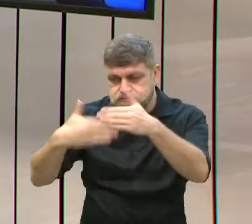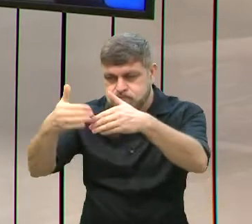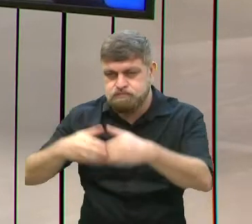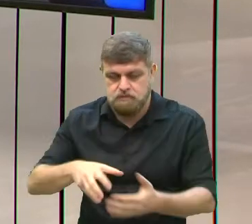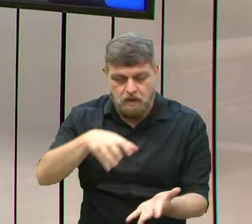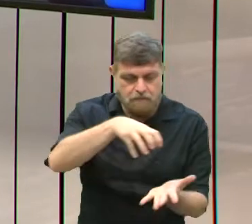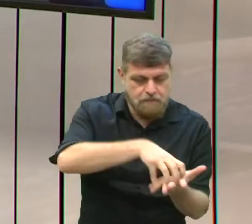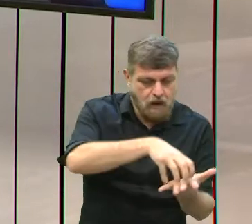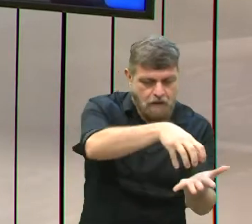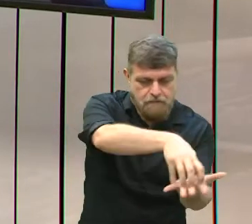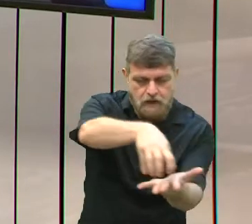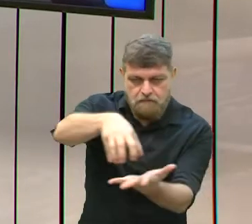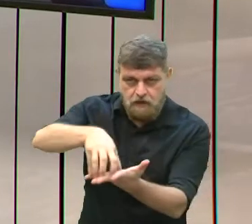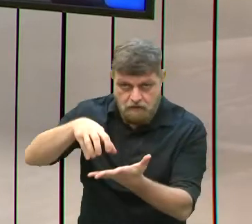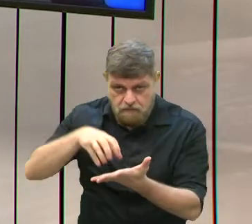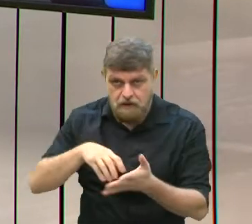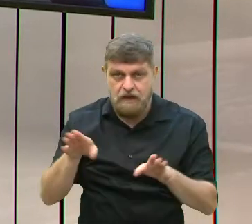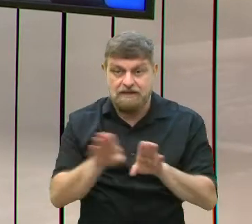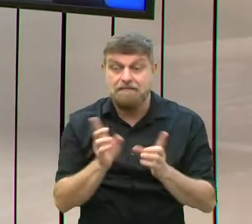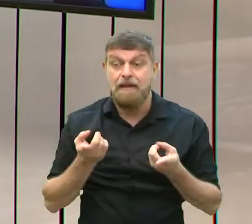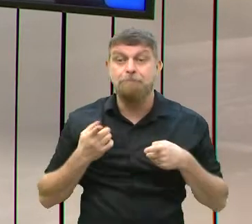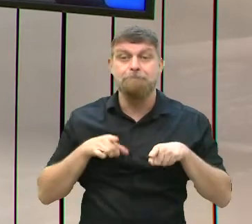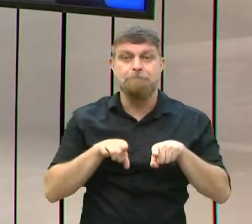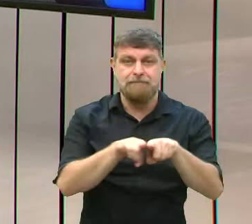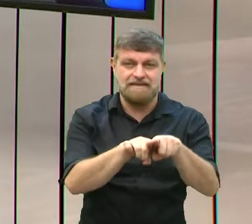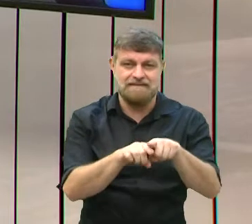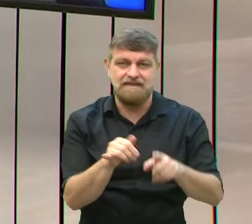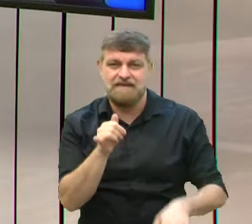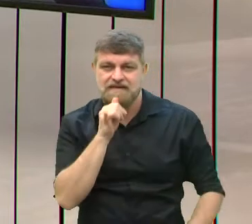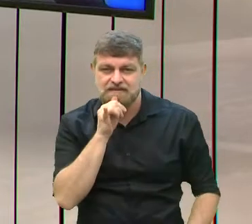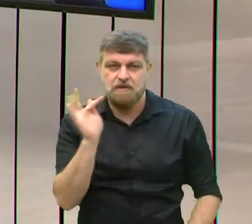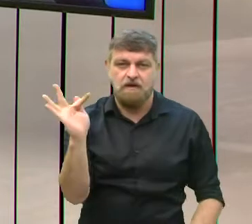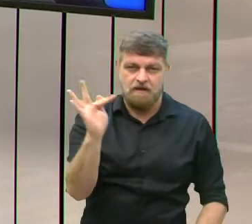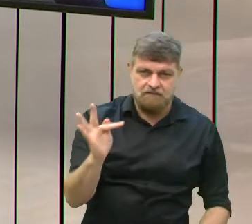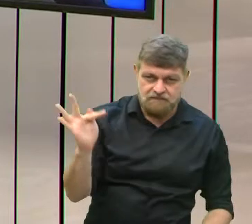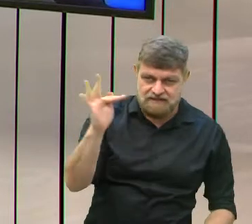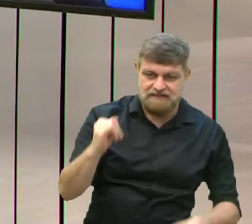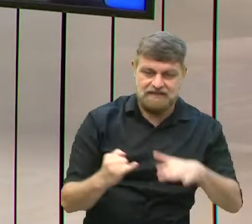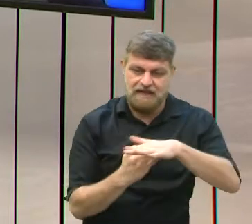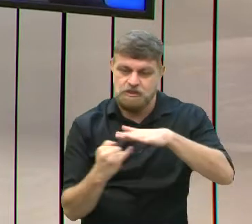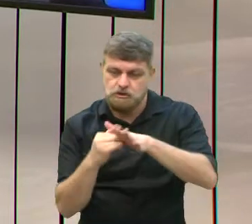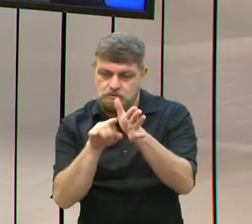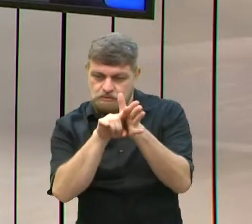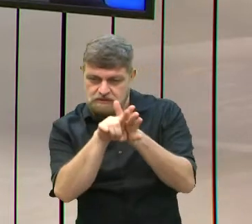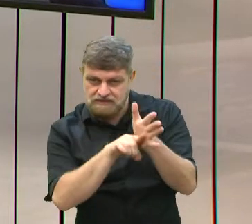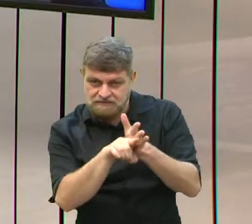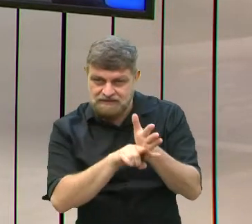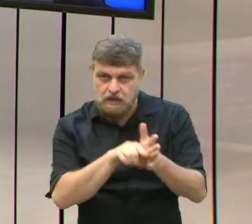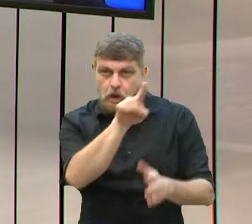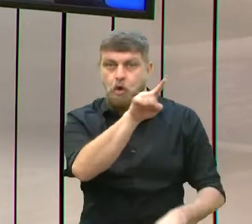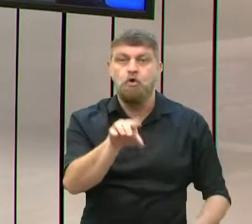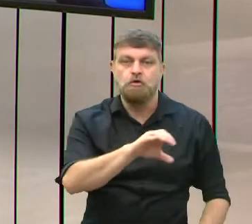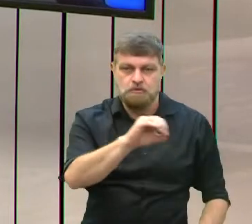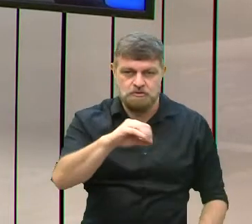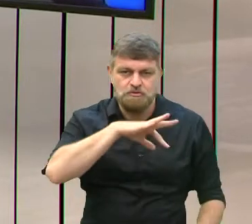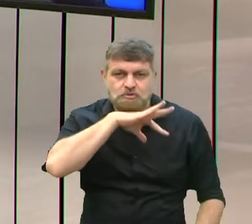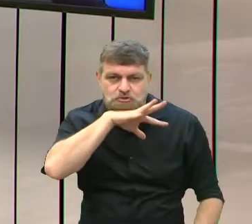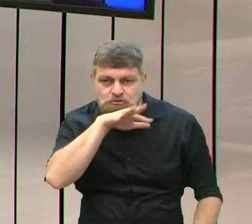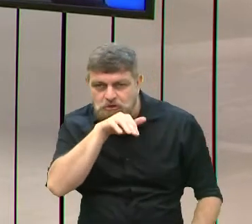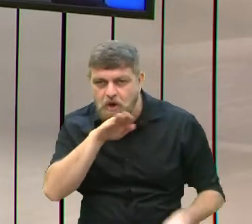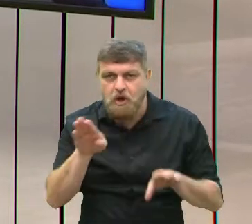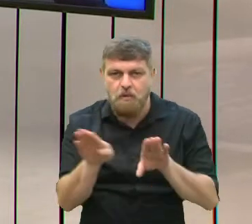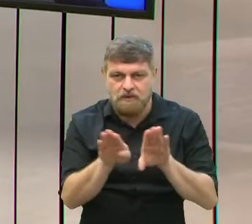unidades de conservação, mas também por meio de parcerias com universidades, institutos de pesquisas, zoológicos, né,